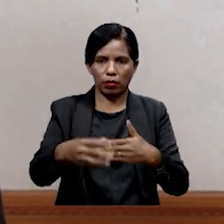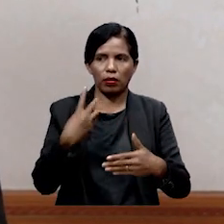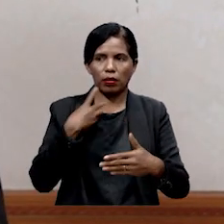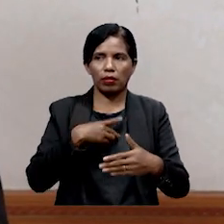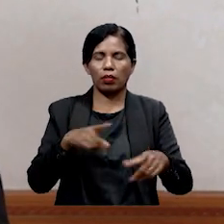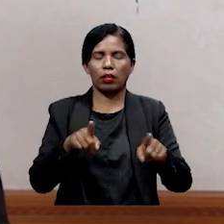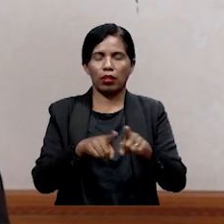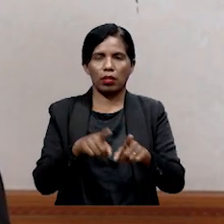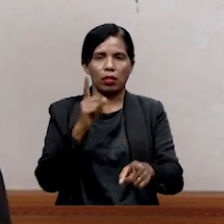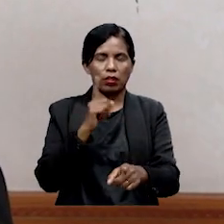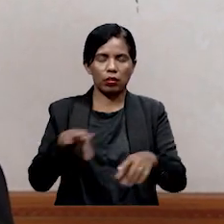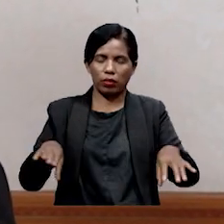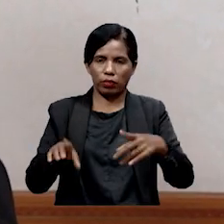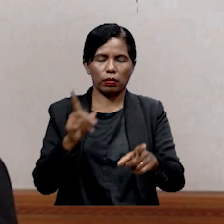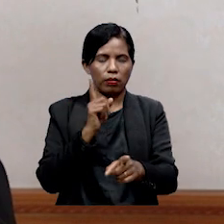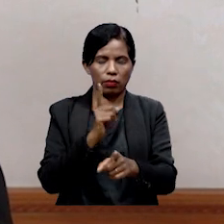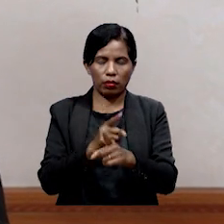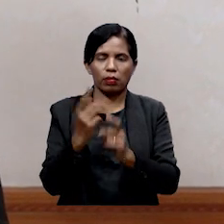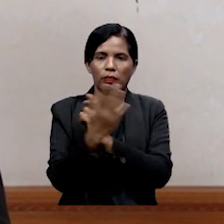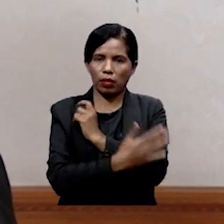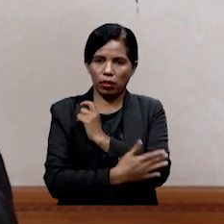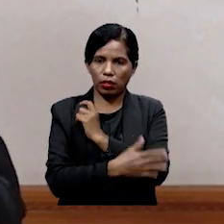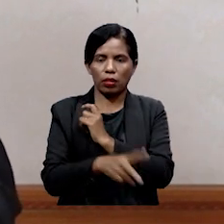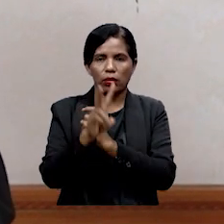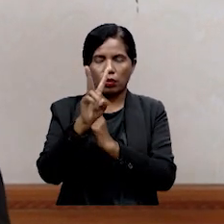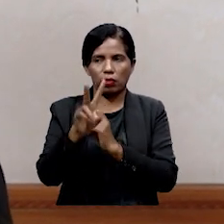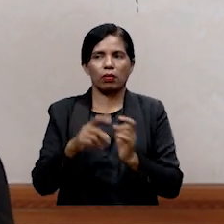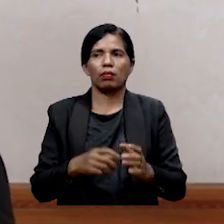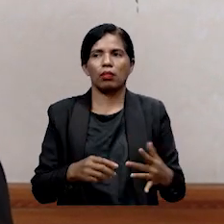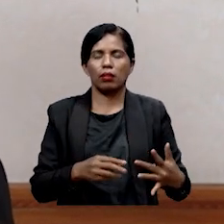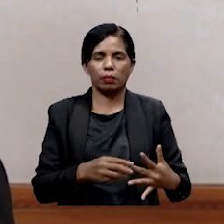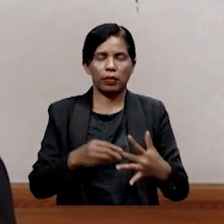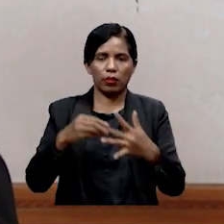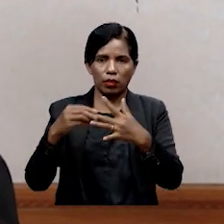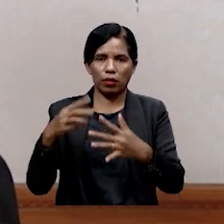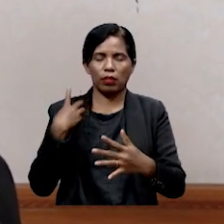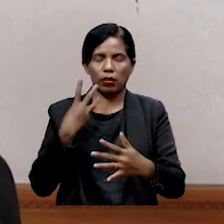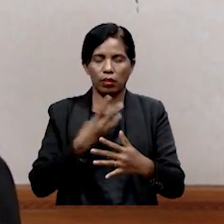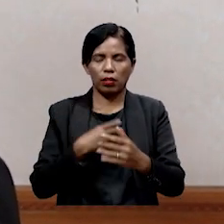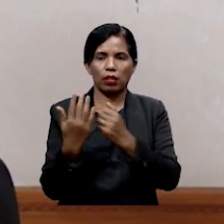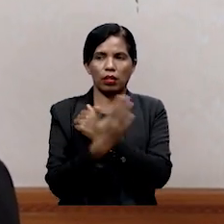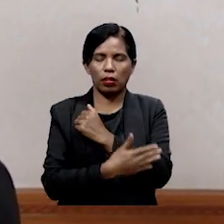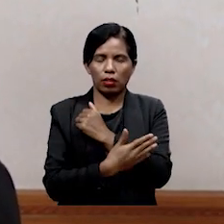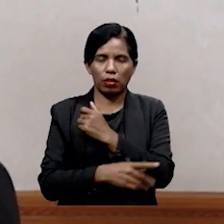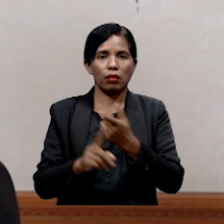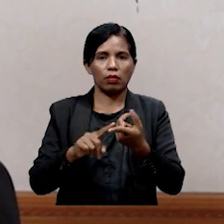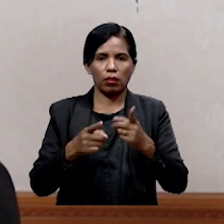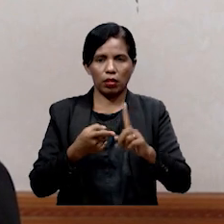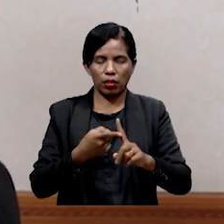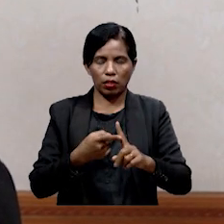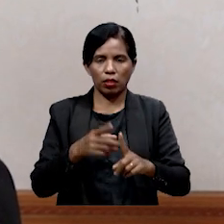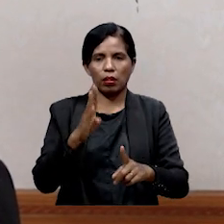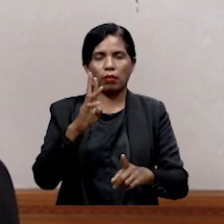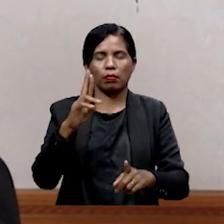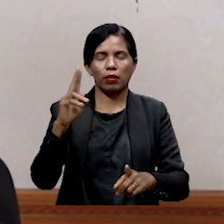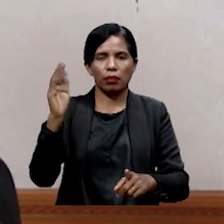base legal ba nasan rua e de lingo tenia na sambilu Brunei Darussalam o